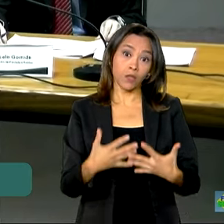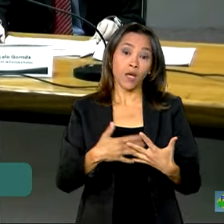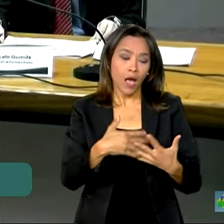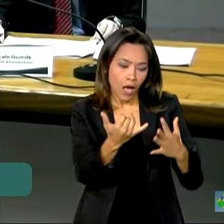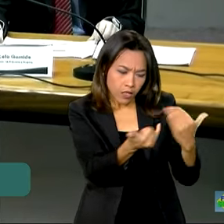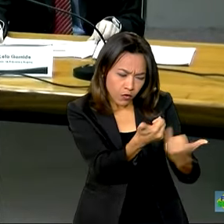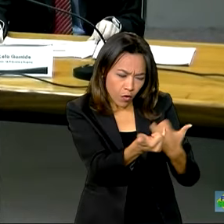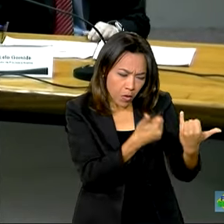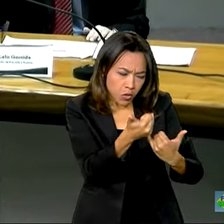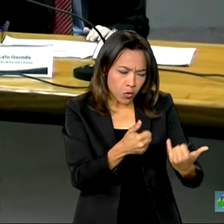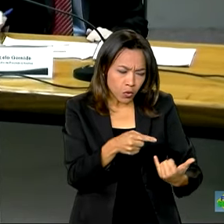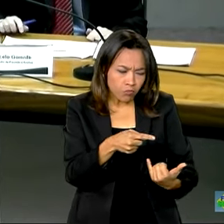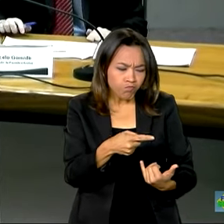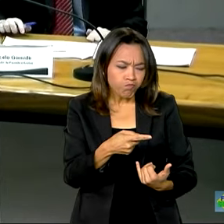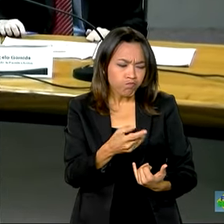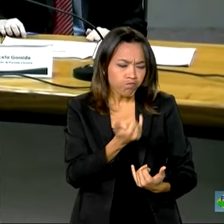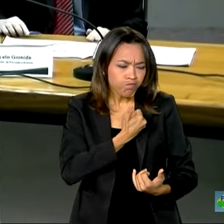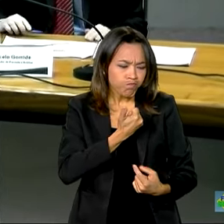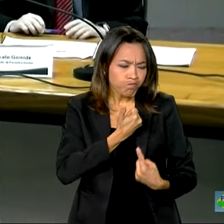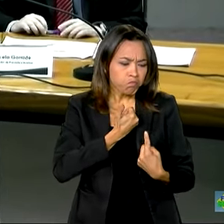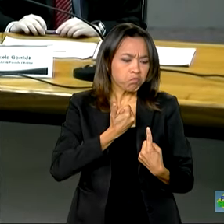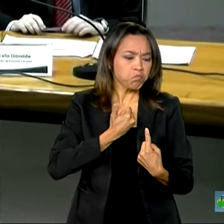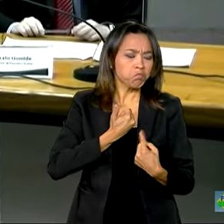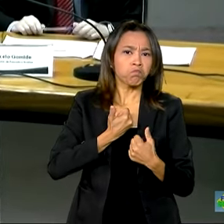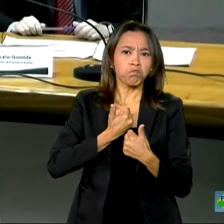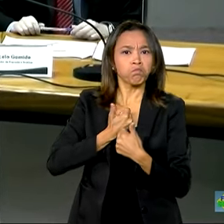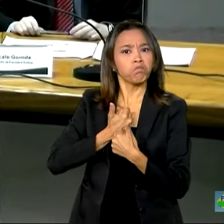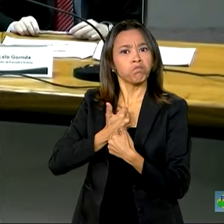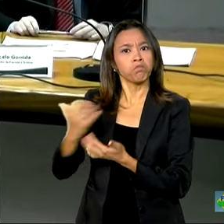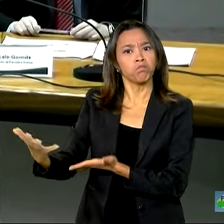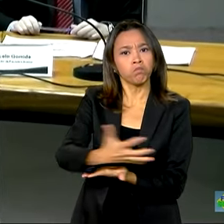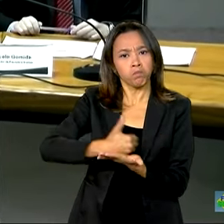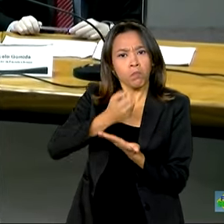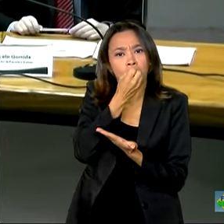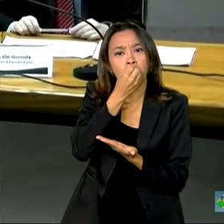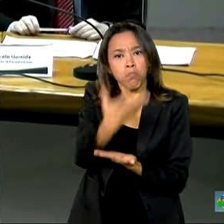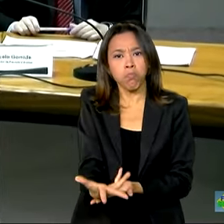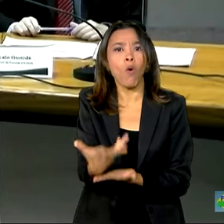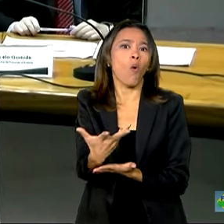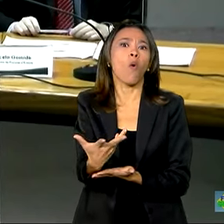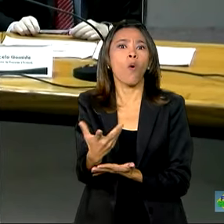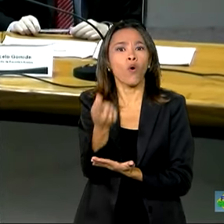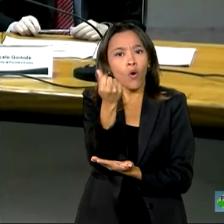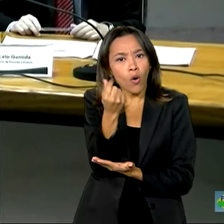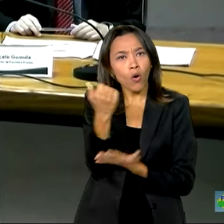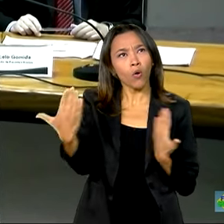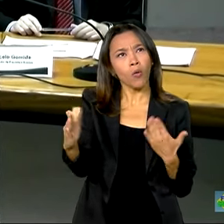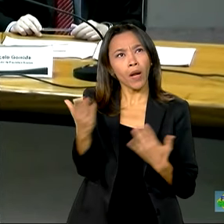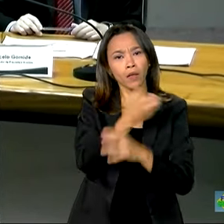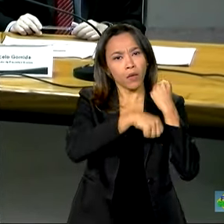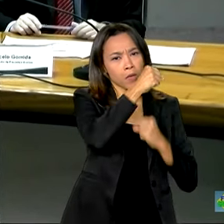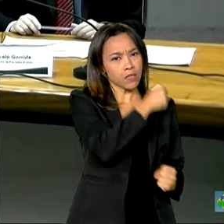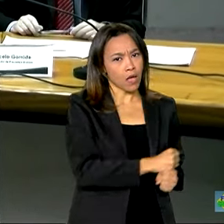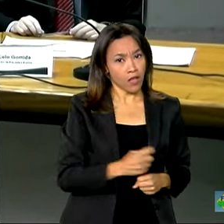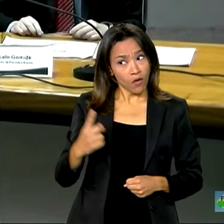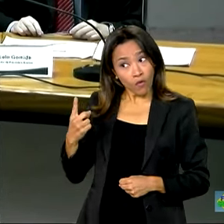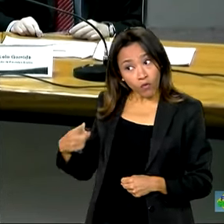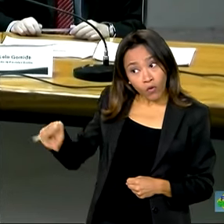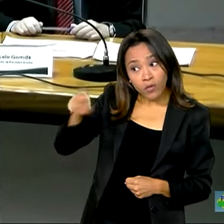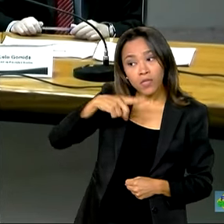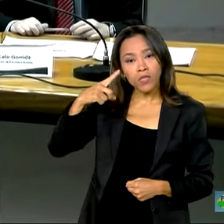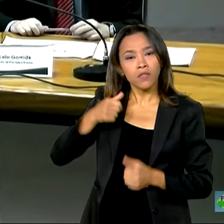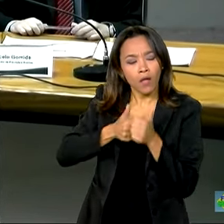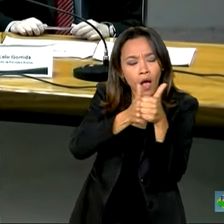já sinalizam o crescimento, uma explicação para o crescimento da arrecadação na comparação com o ano passado. Vocês têm acompanhado a